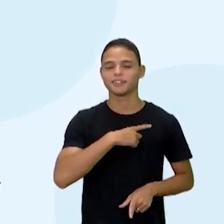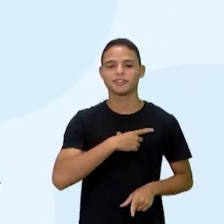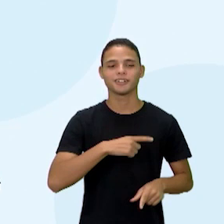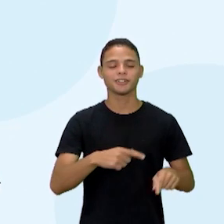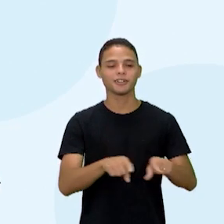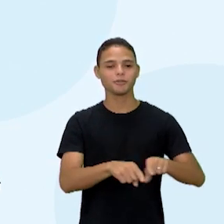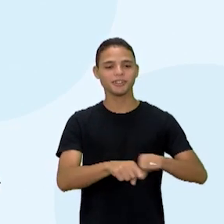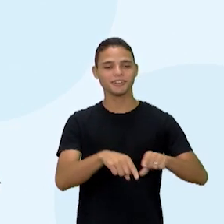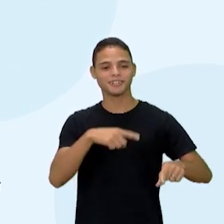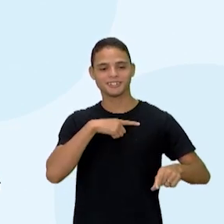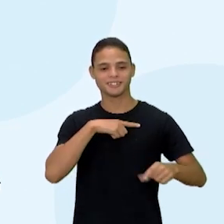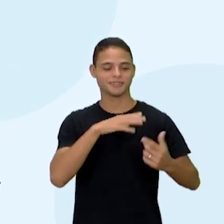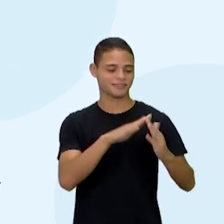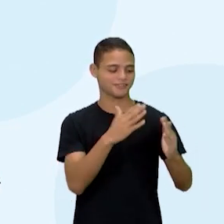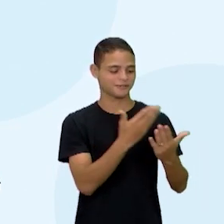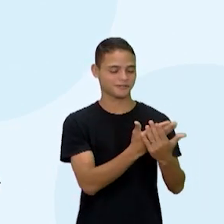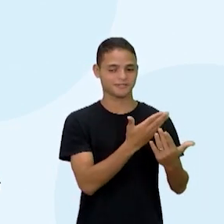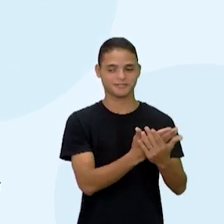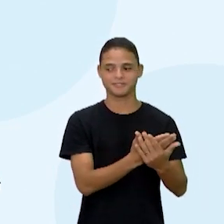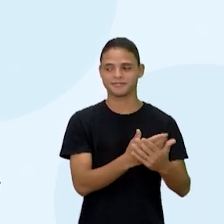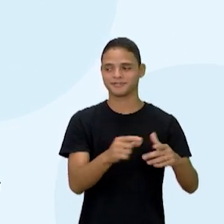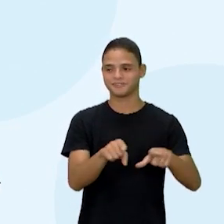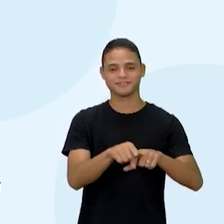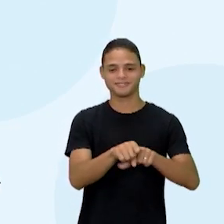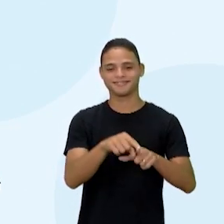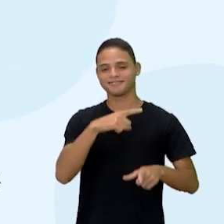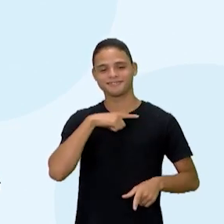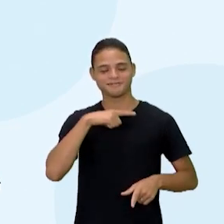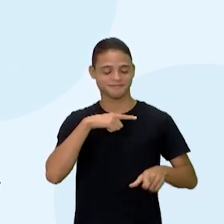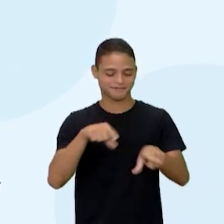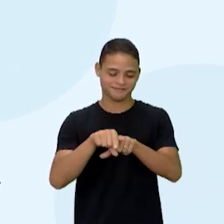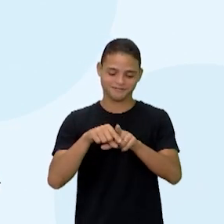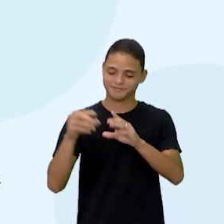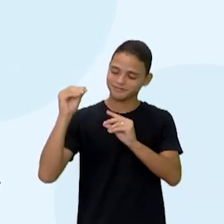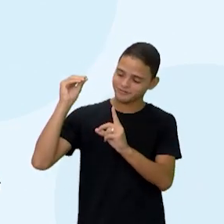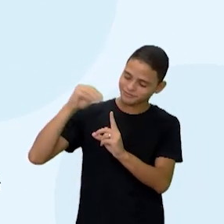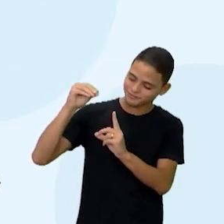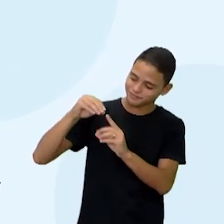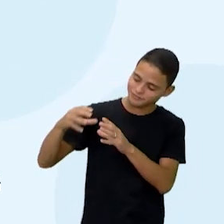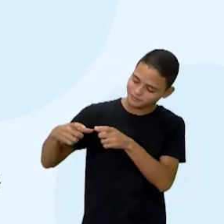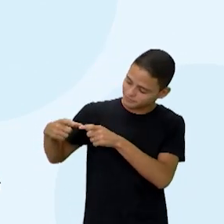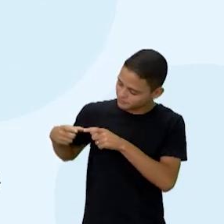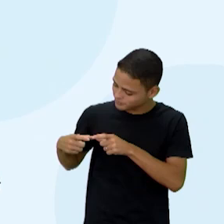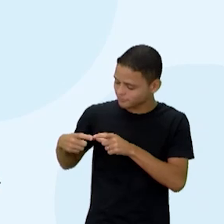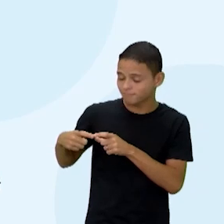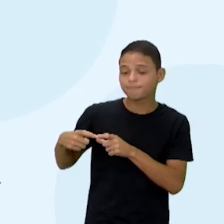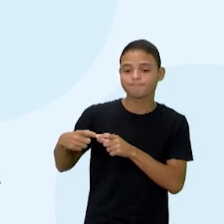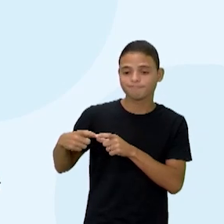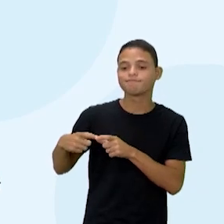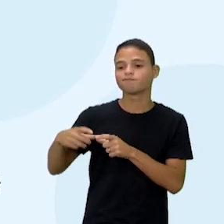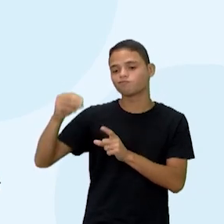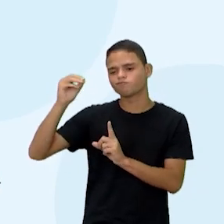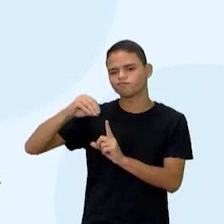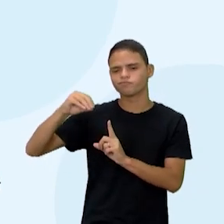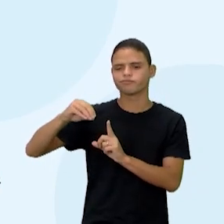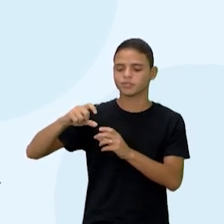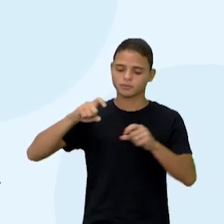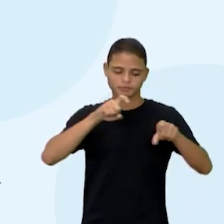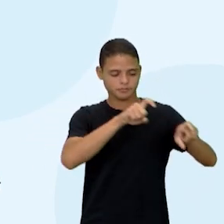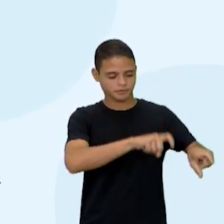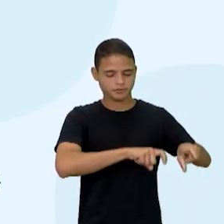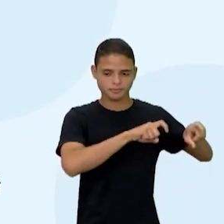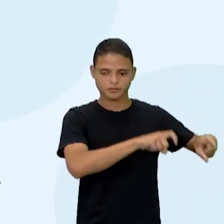Era uma escola que ficava num bairro, numa situação de vulnerabilidade, né, num bairro carente, de uma cidade do interior de São